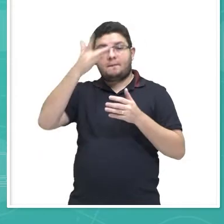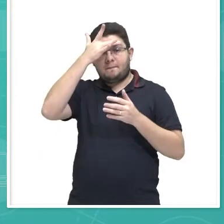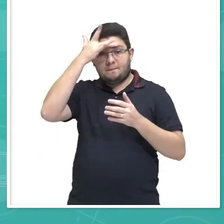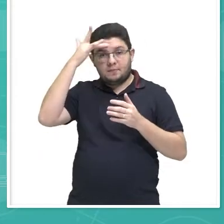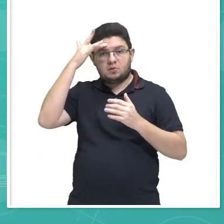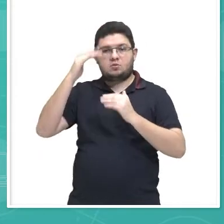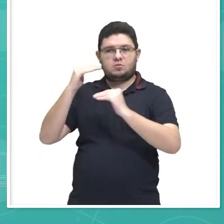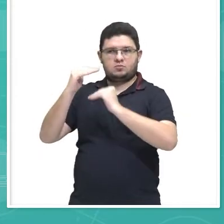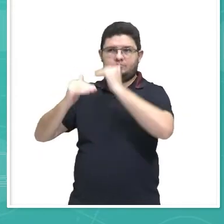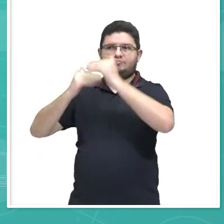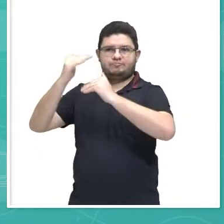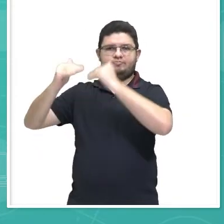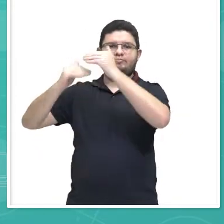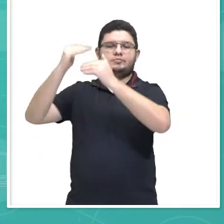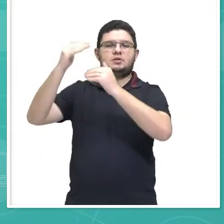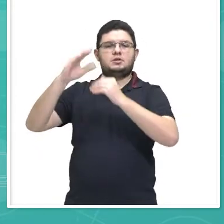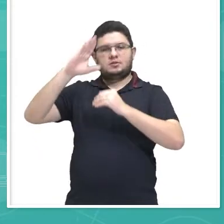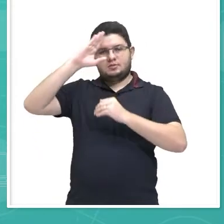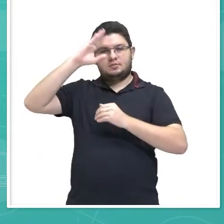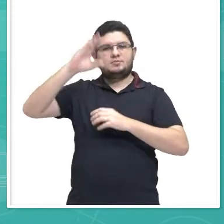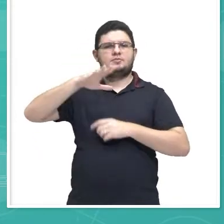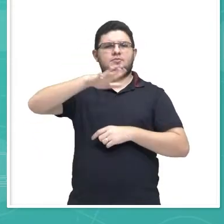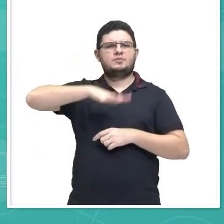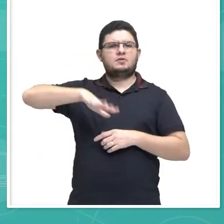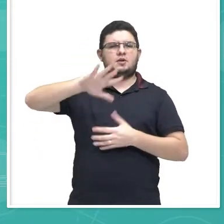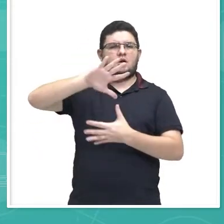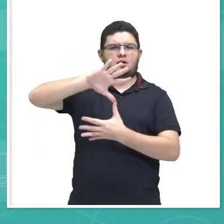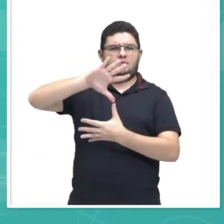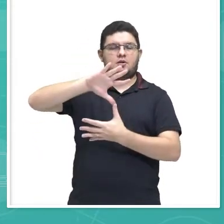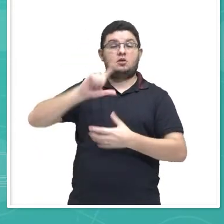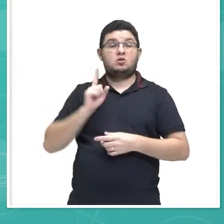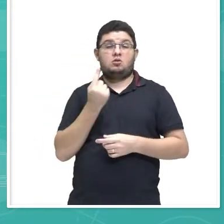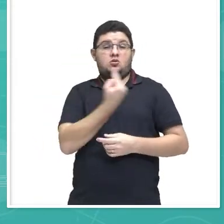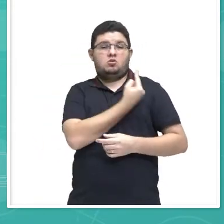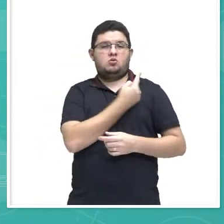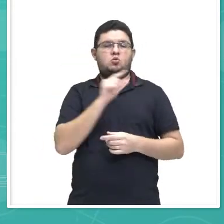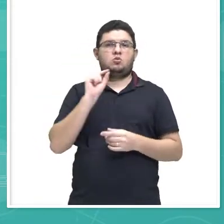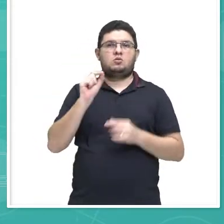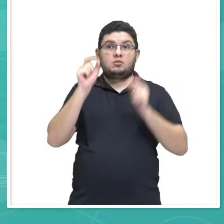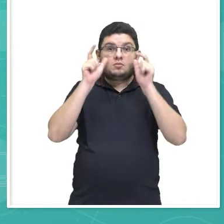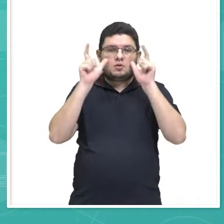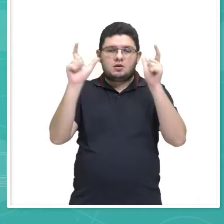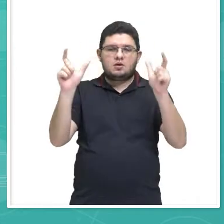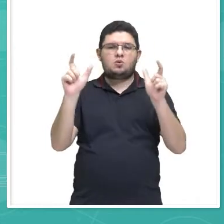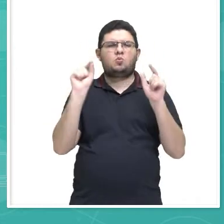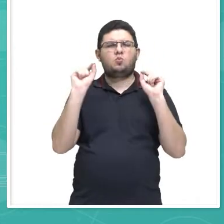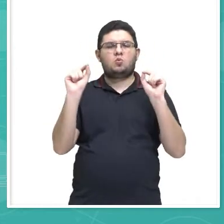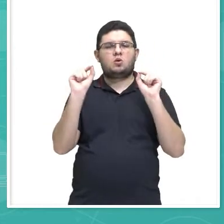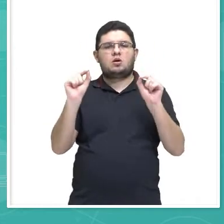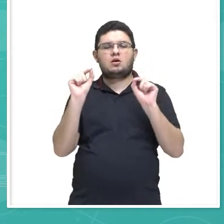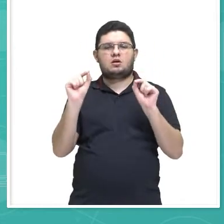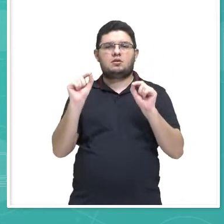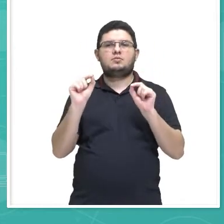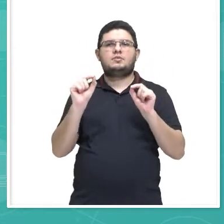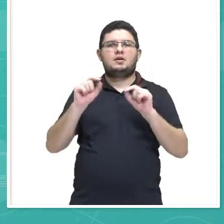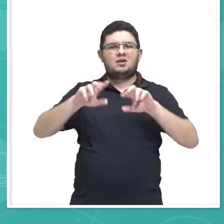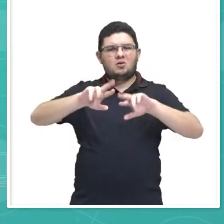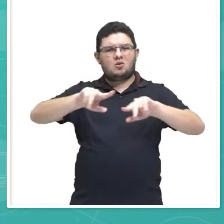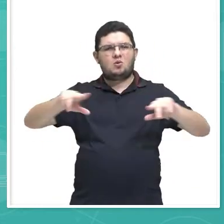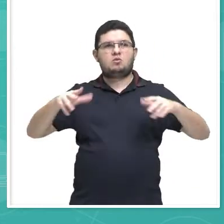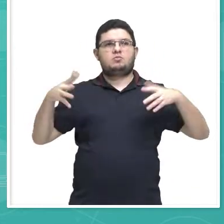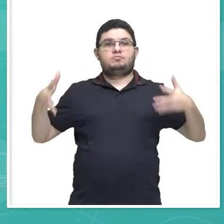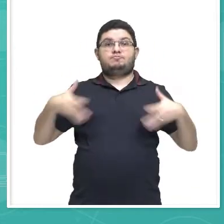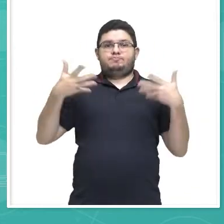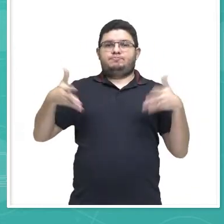Ocidente. Aqui no Ocidente nós somos muito fissurados assim, por coisas que nos motivem. Então ele